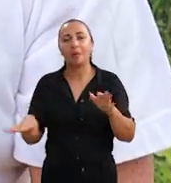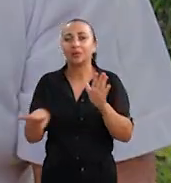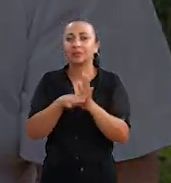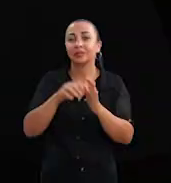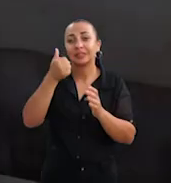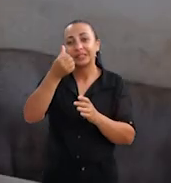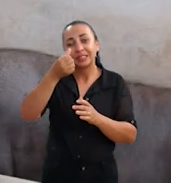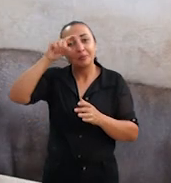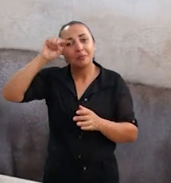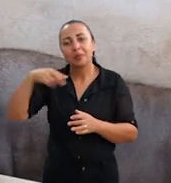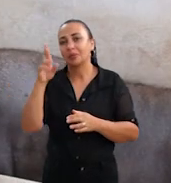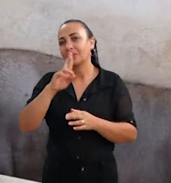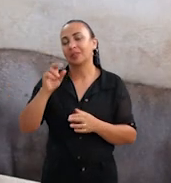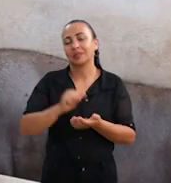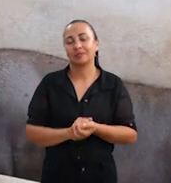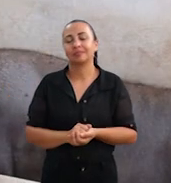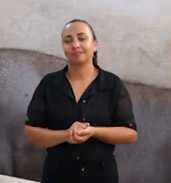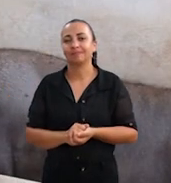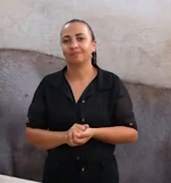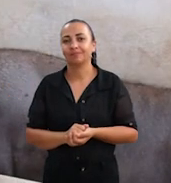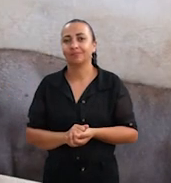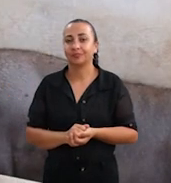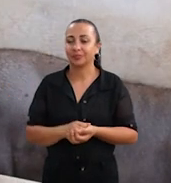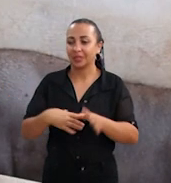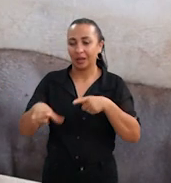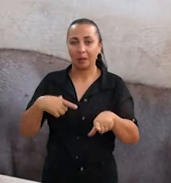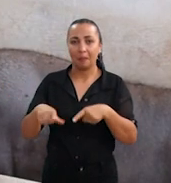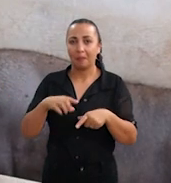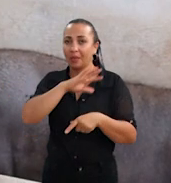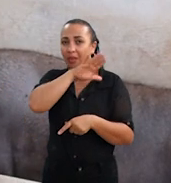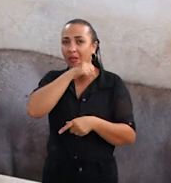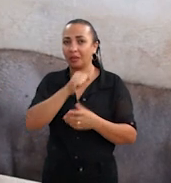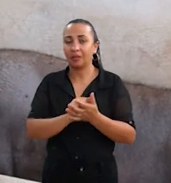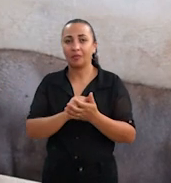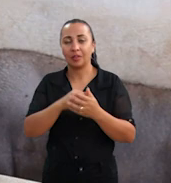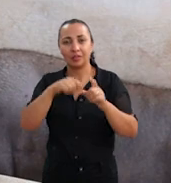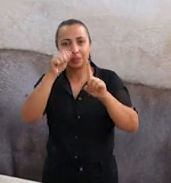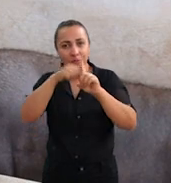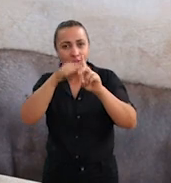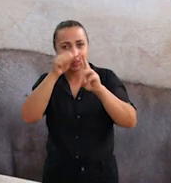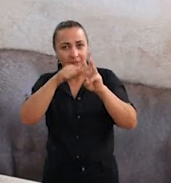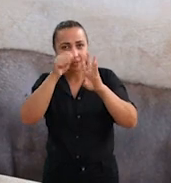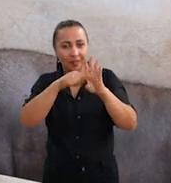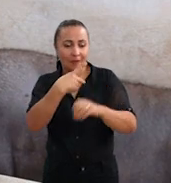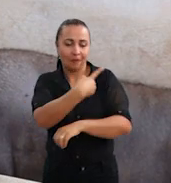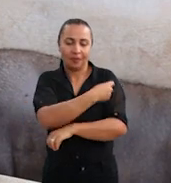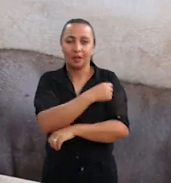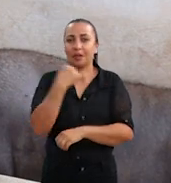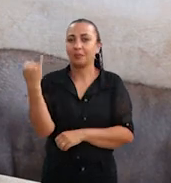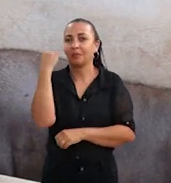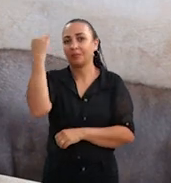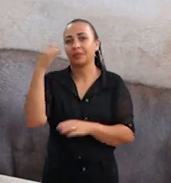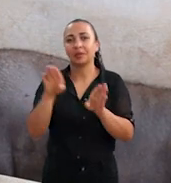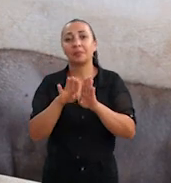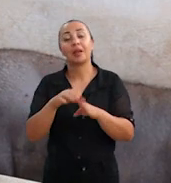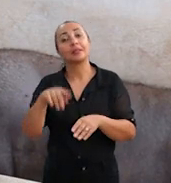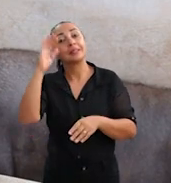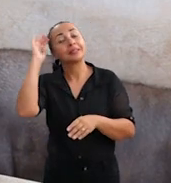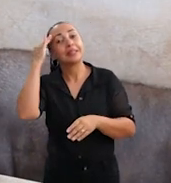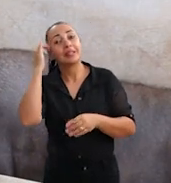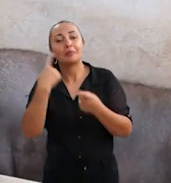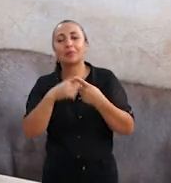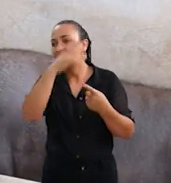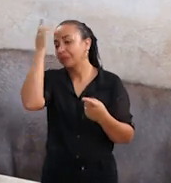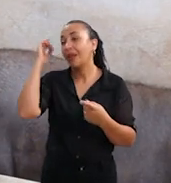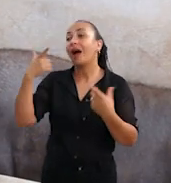R$6.000 uma peça. Quando eu trabalho corretamente com esse animal, e aí eu estou falando de calendário vacinal, que é importante a gente fazer essa ênfase, porque às vezes a galera fica com essa